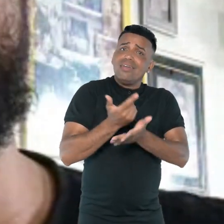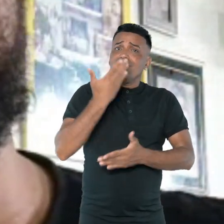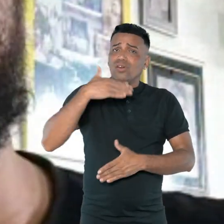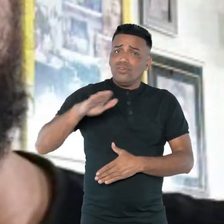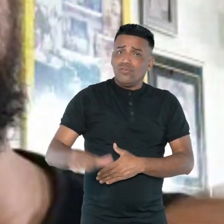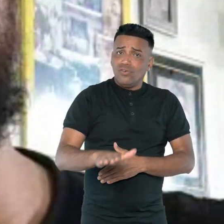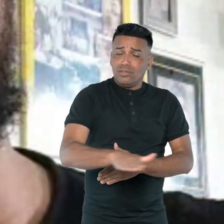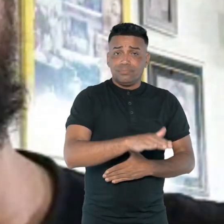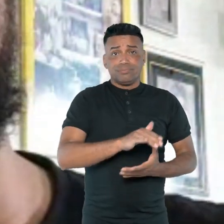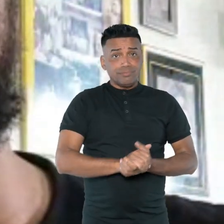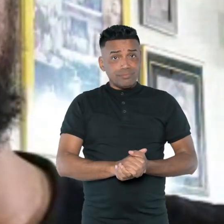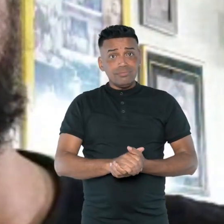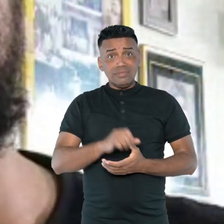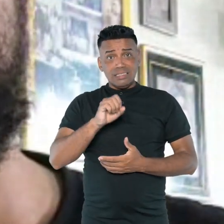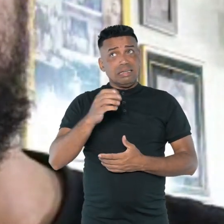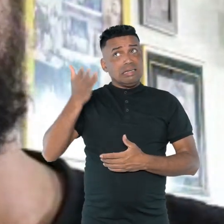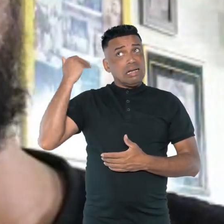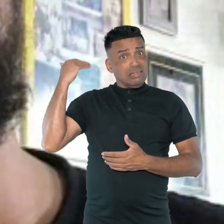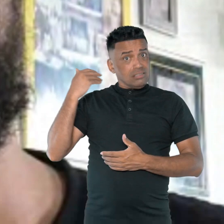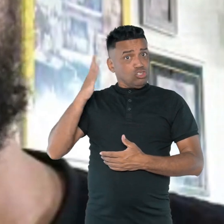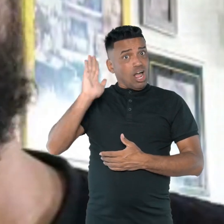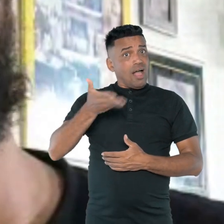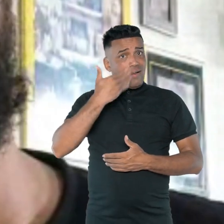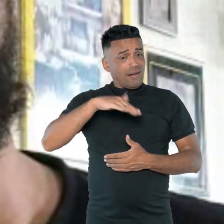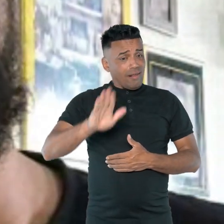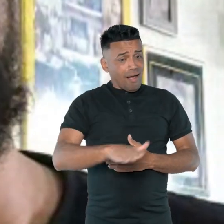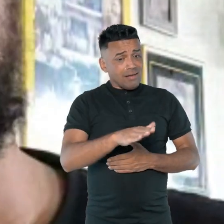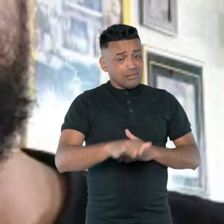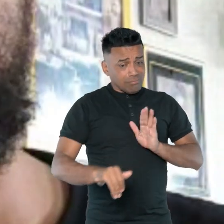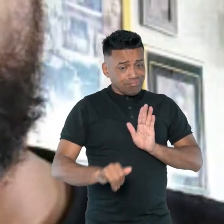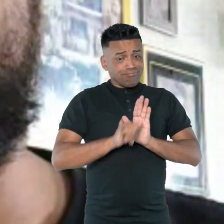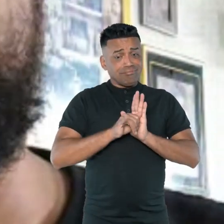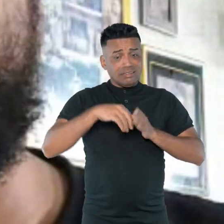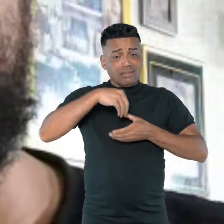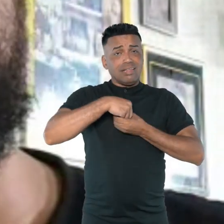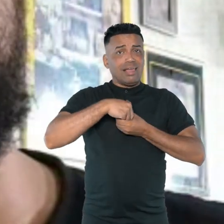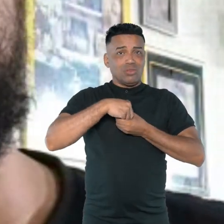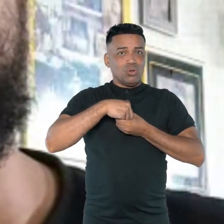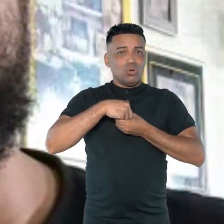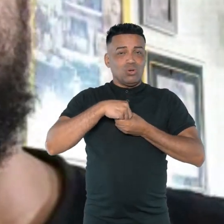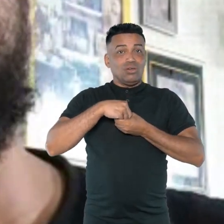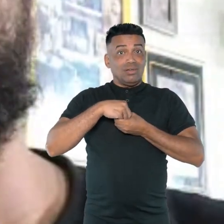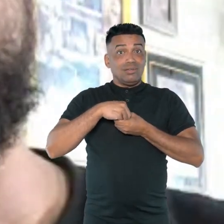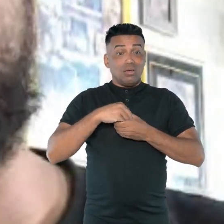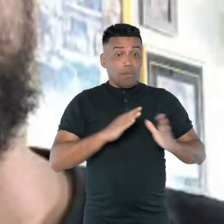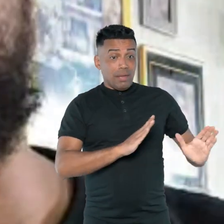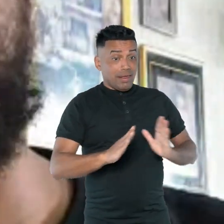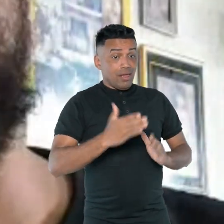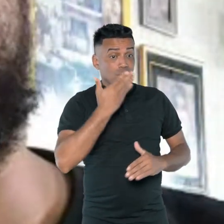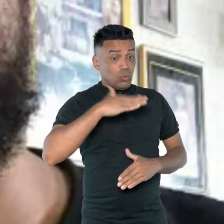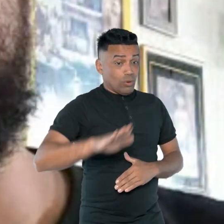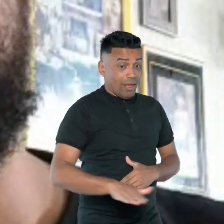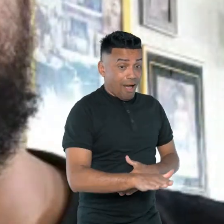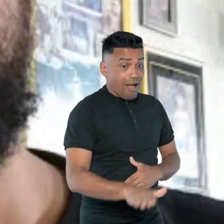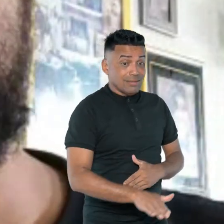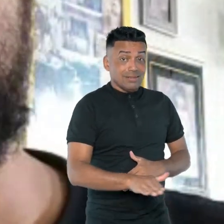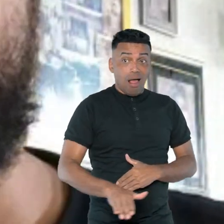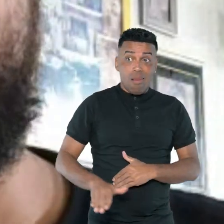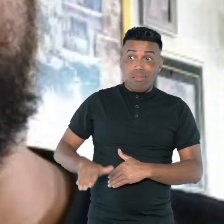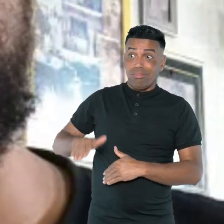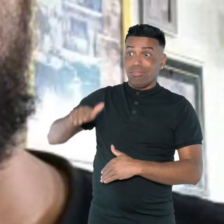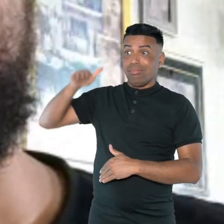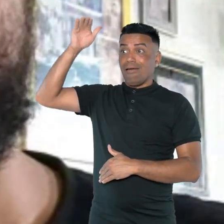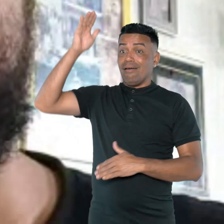se a gente bem souber, essa criança ainda está ali em algum lugar. A gente não passa pela vida sem atravessar essa fase, né?